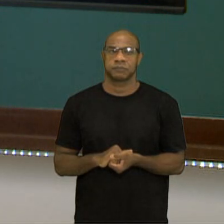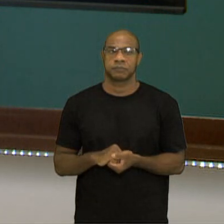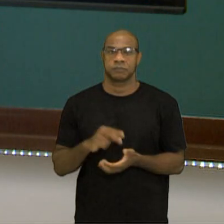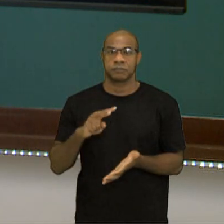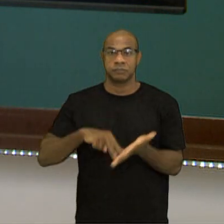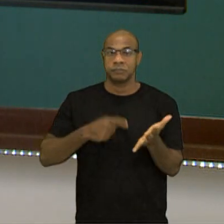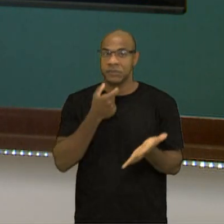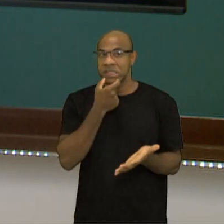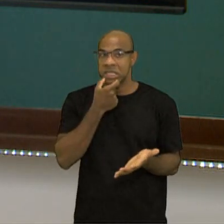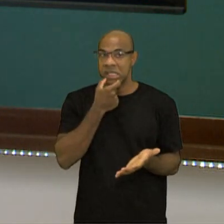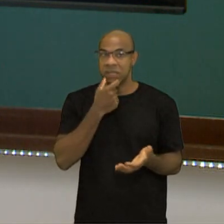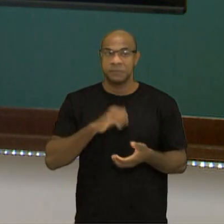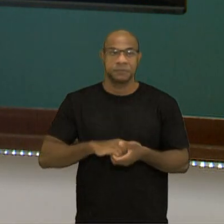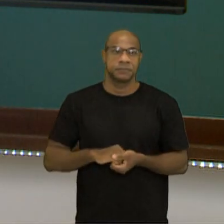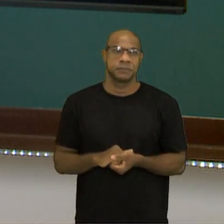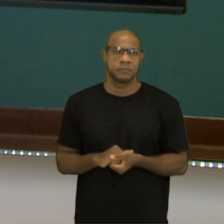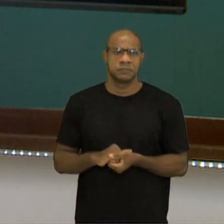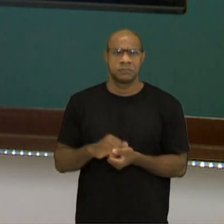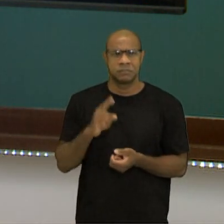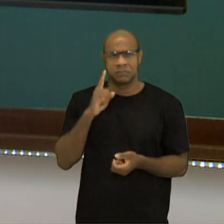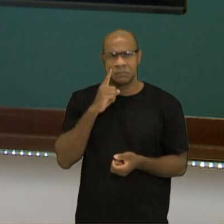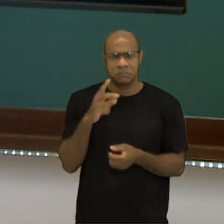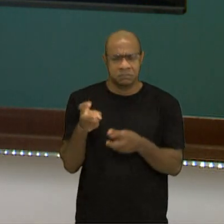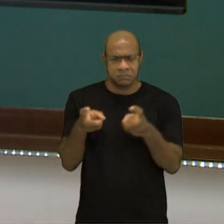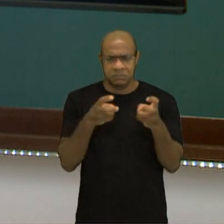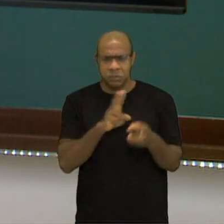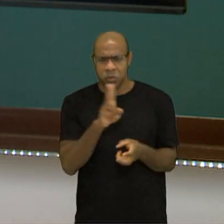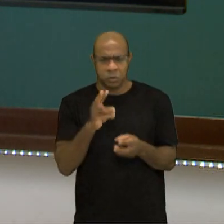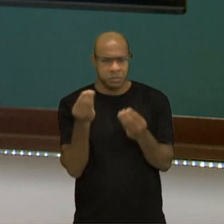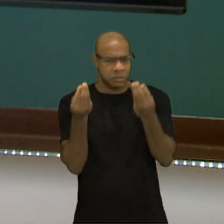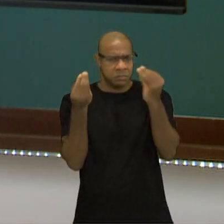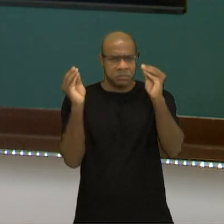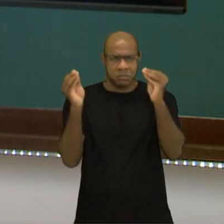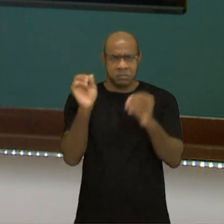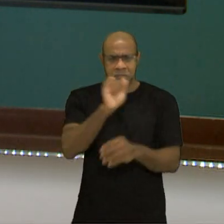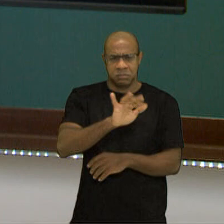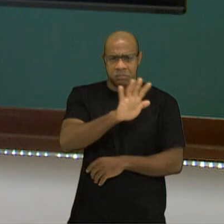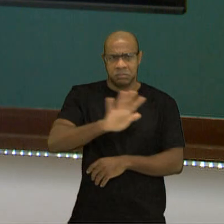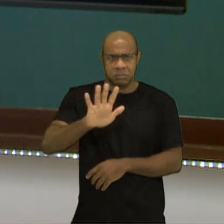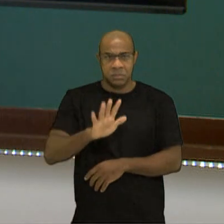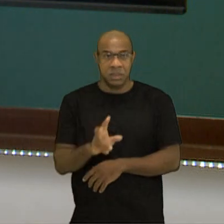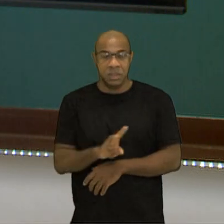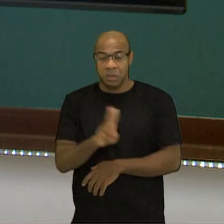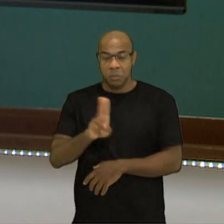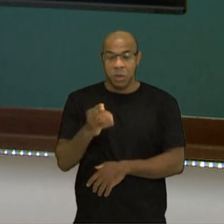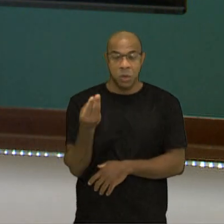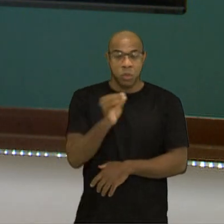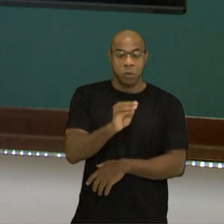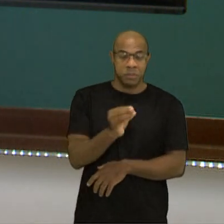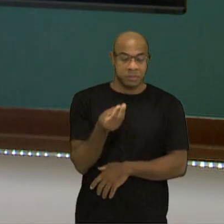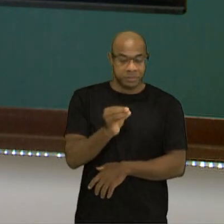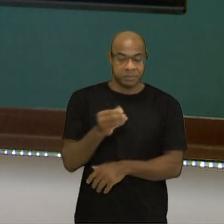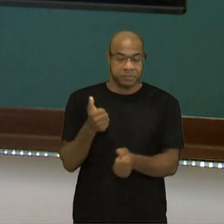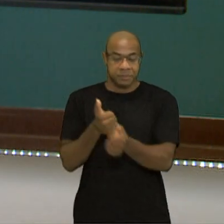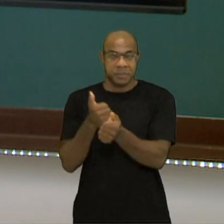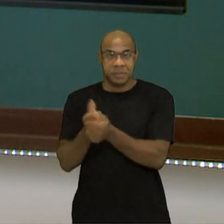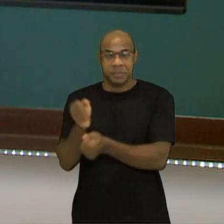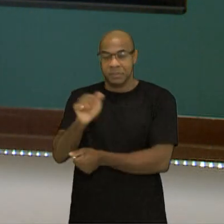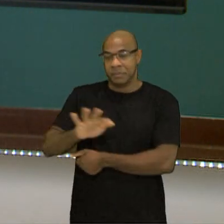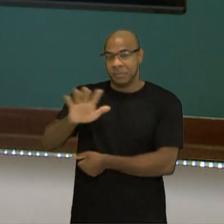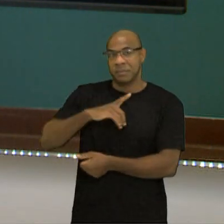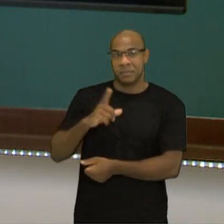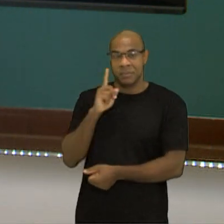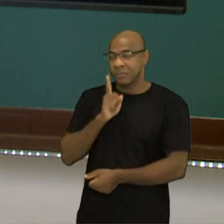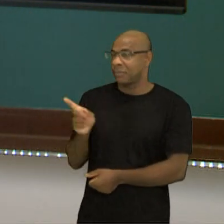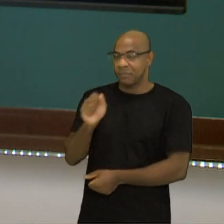next to the pictures. Você consegue dar nome a esses aparelhos? Escreva os nomes próximos às figuras. É claro que vocês não têm as figuras